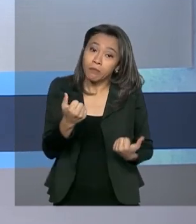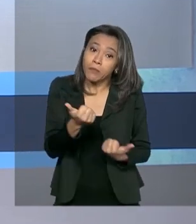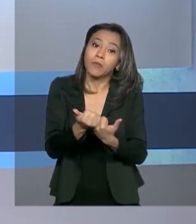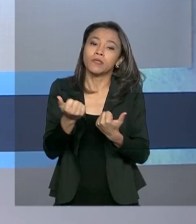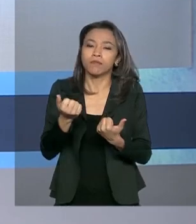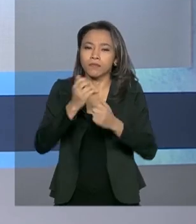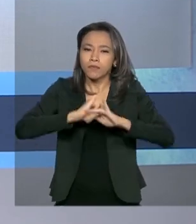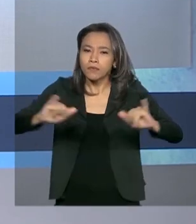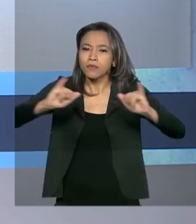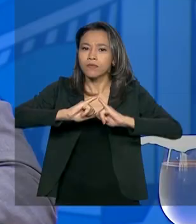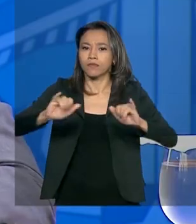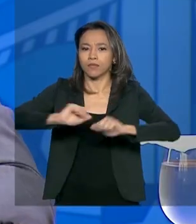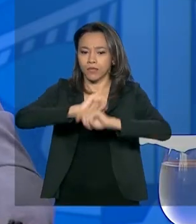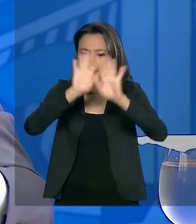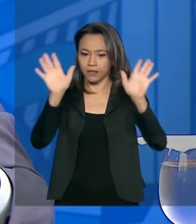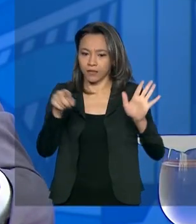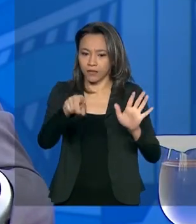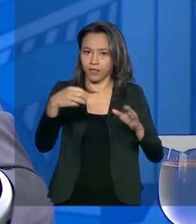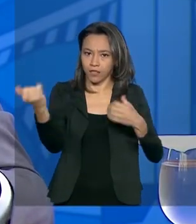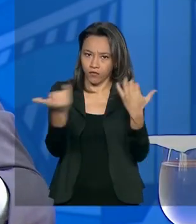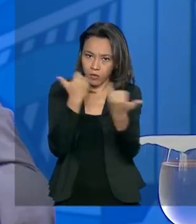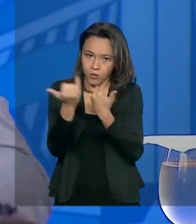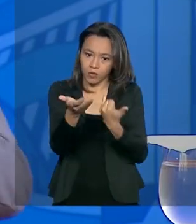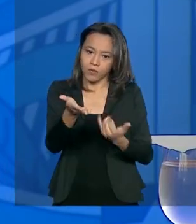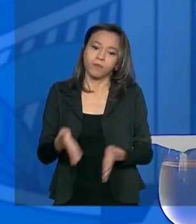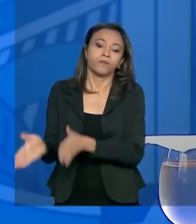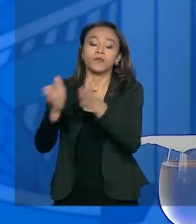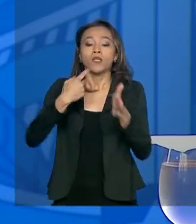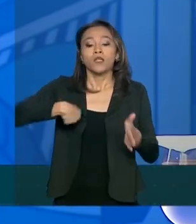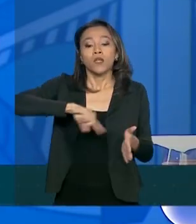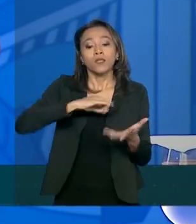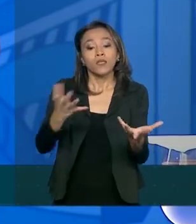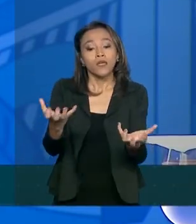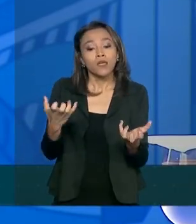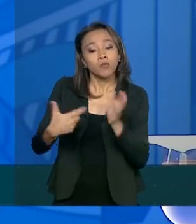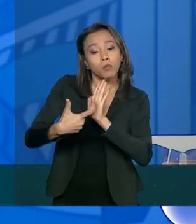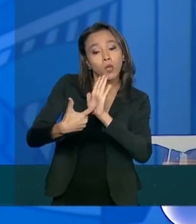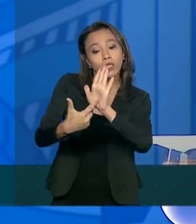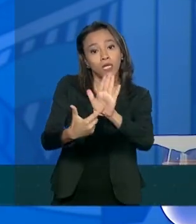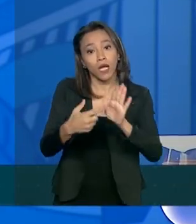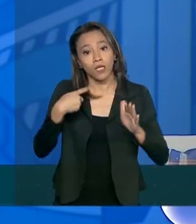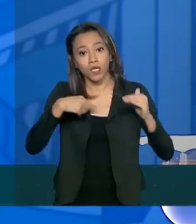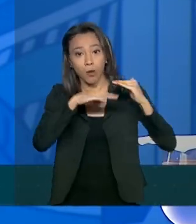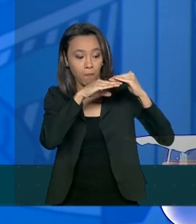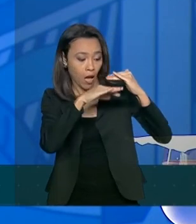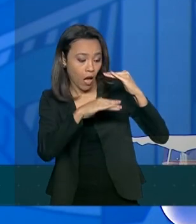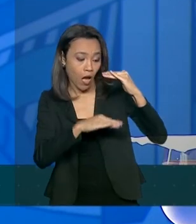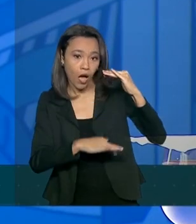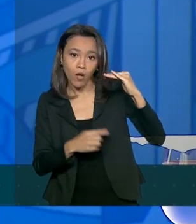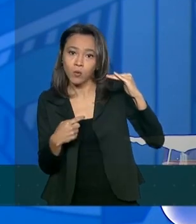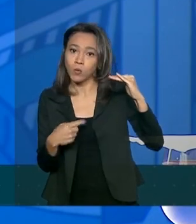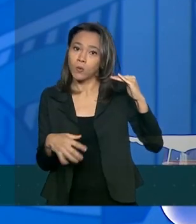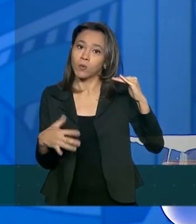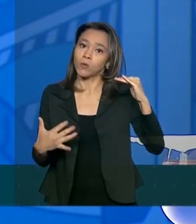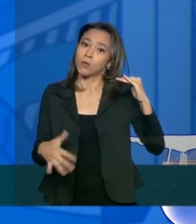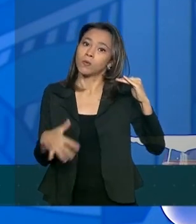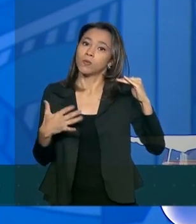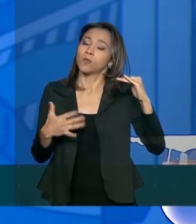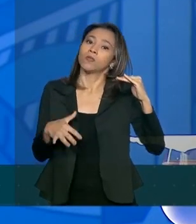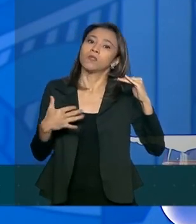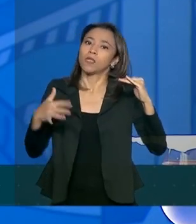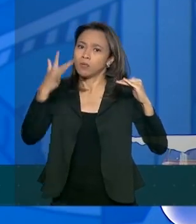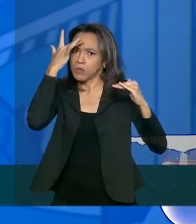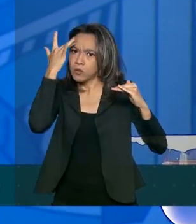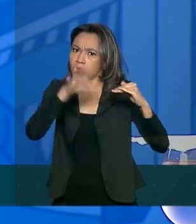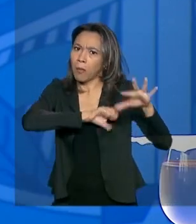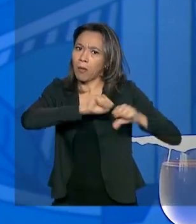sobre a doença o que nós queremos mostrar é que existe um placar da vida também tá o pessoal está